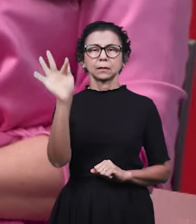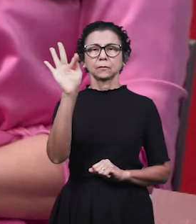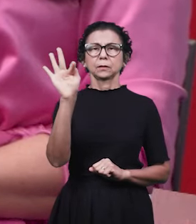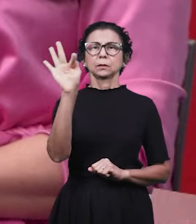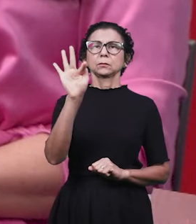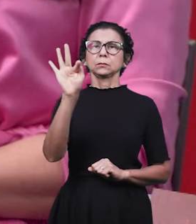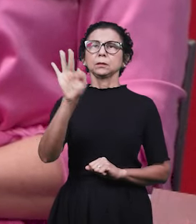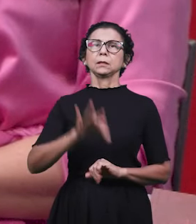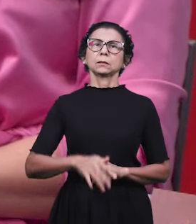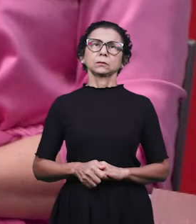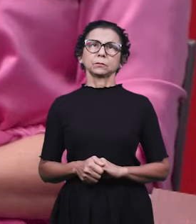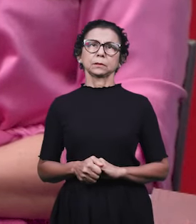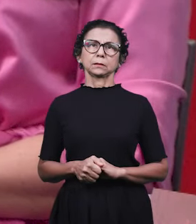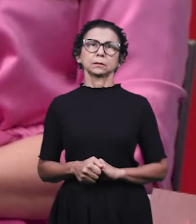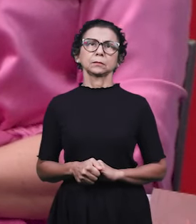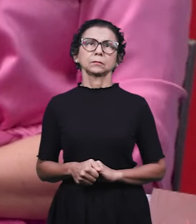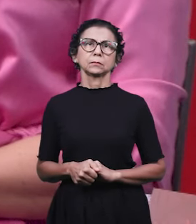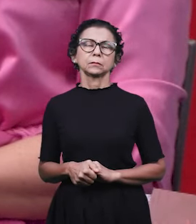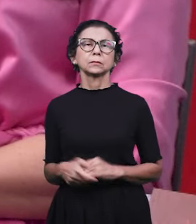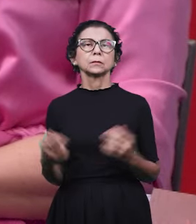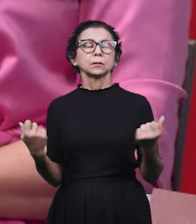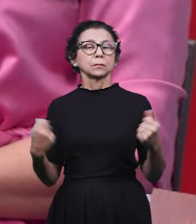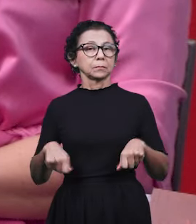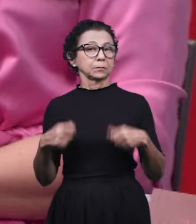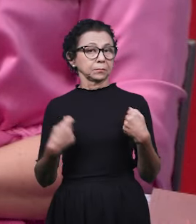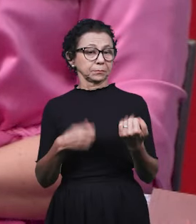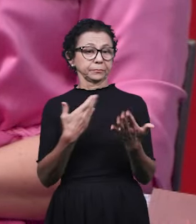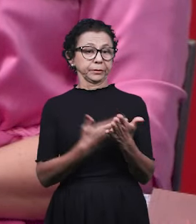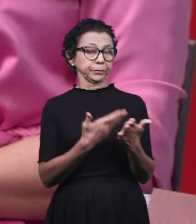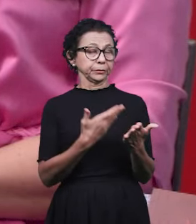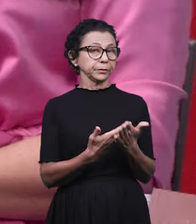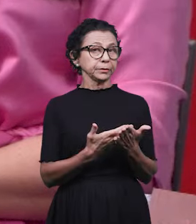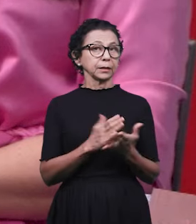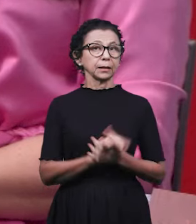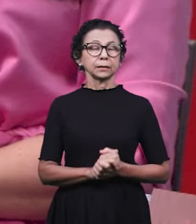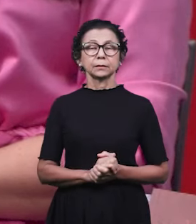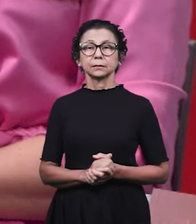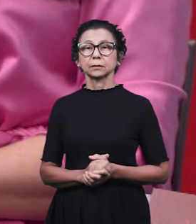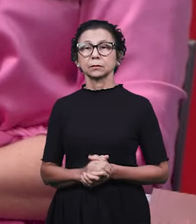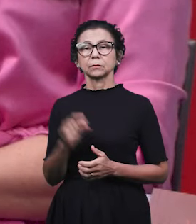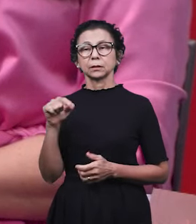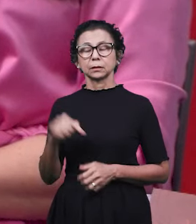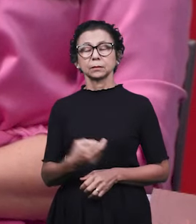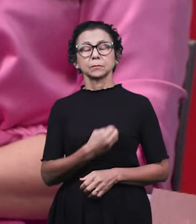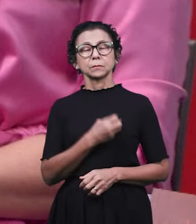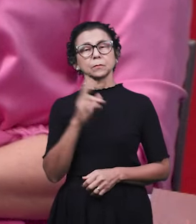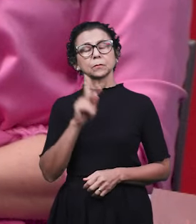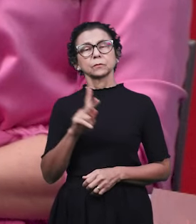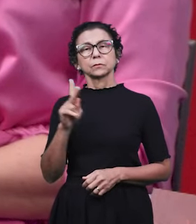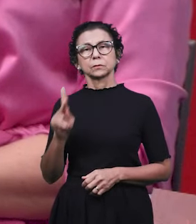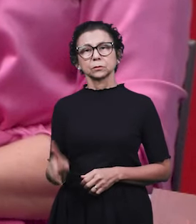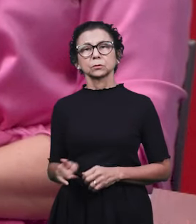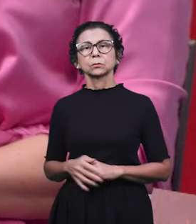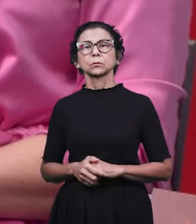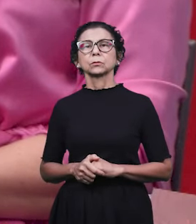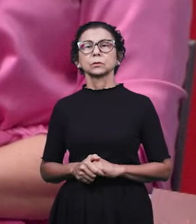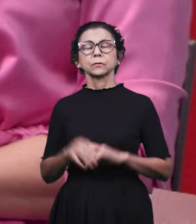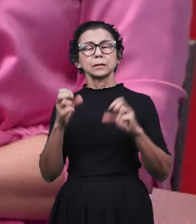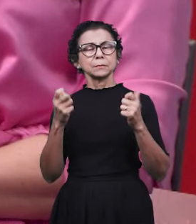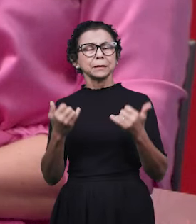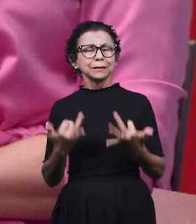preciso estudar, não é isso? Então, o IFES, e nós estamos aqui com os professores que vão falar um pouco sobre isso hoje. Nós não